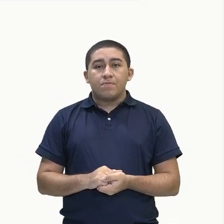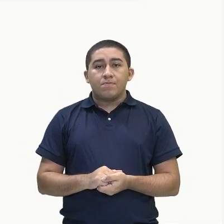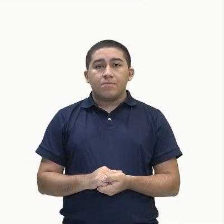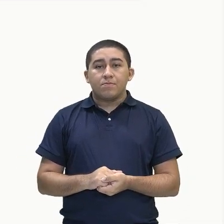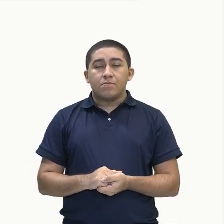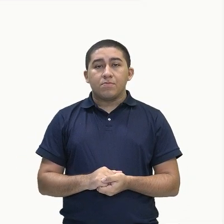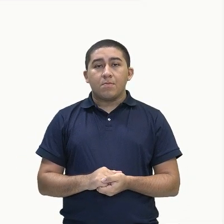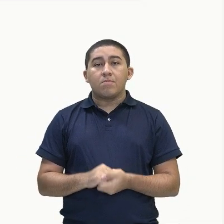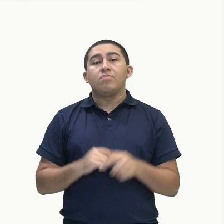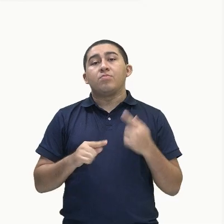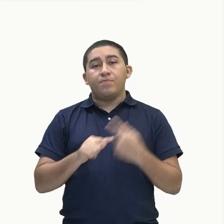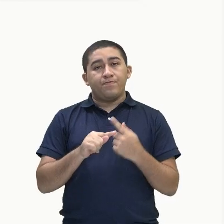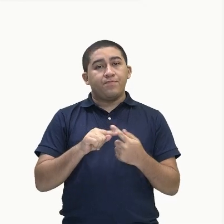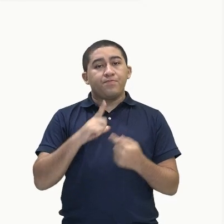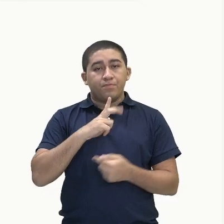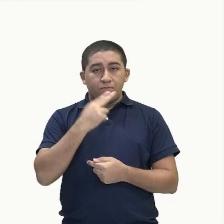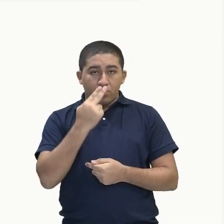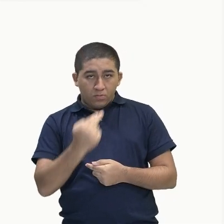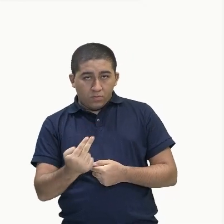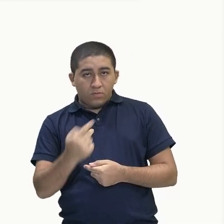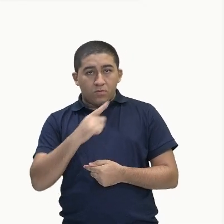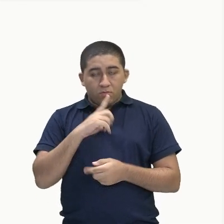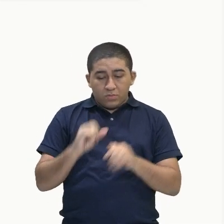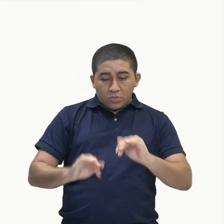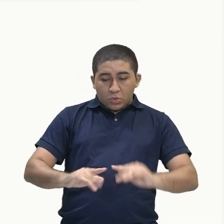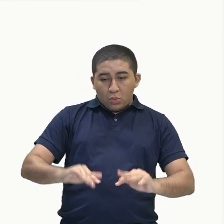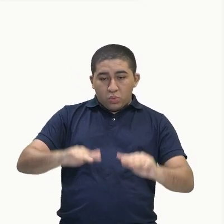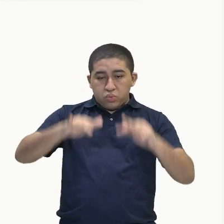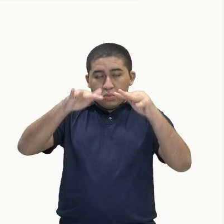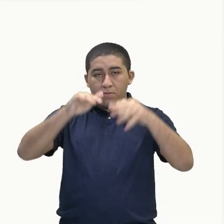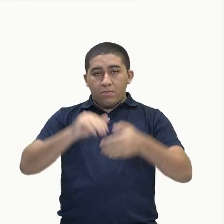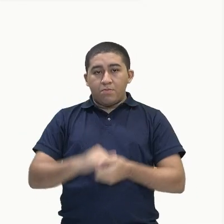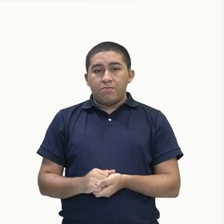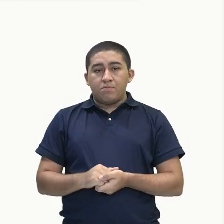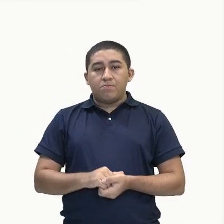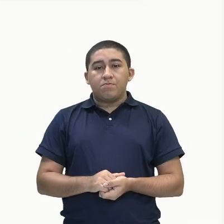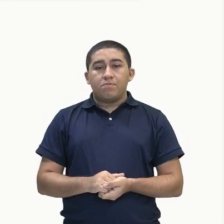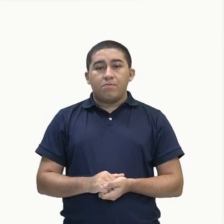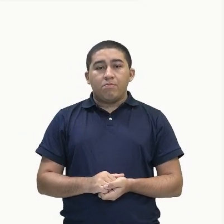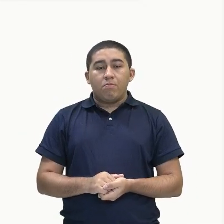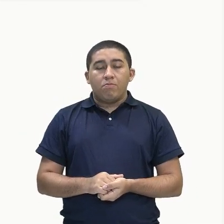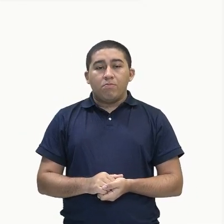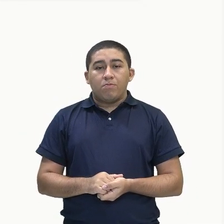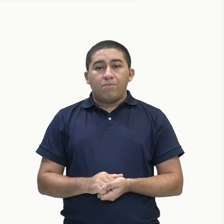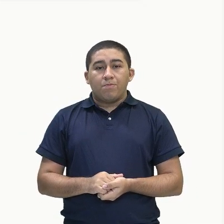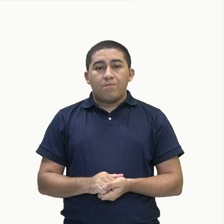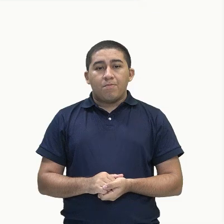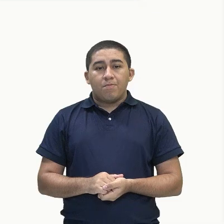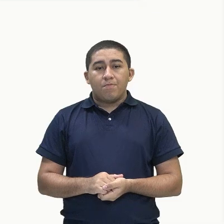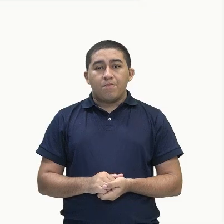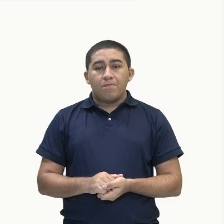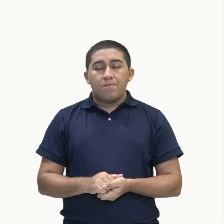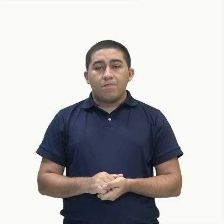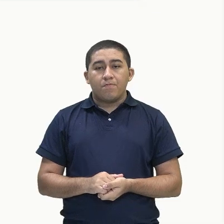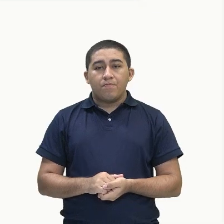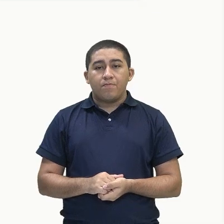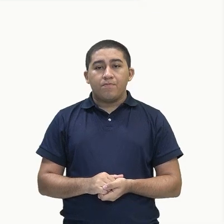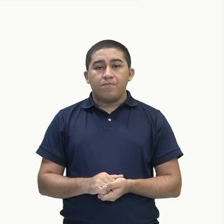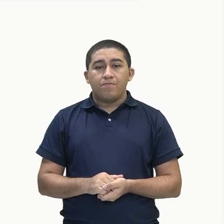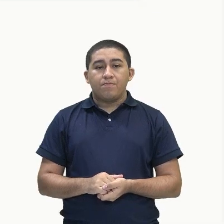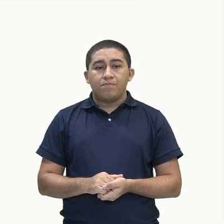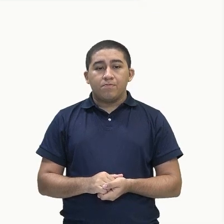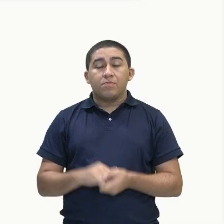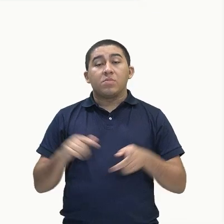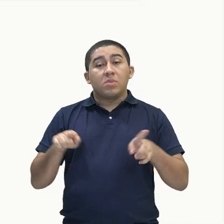oceanos esses nutrientes que estavam depositados naquela região, certo? Então, as correntes marinhas estão